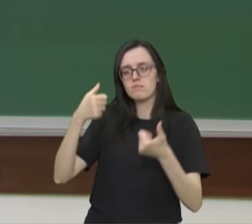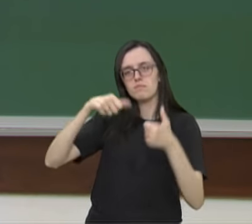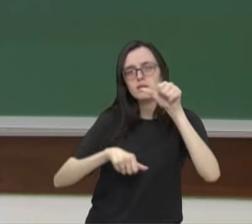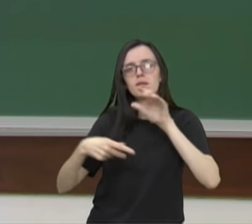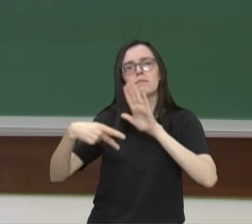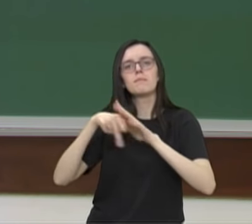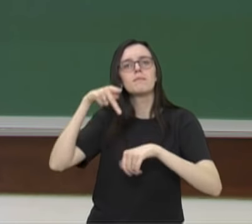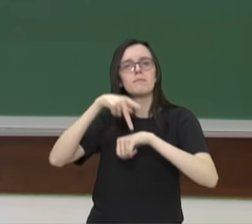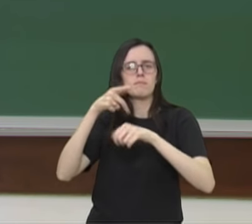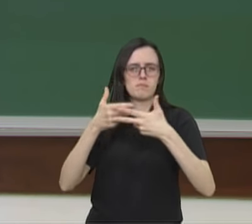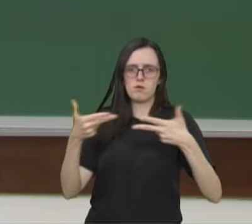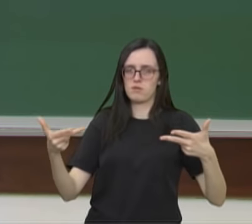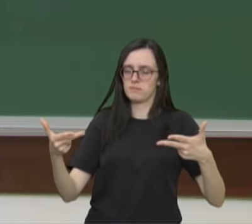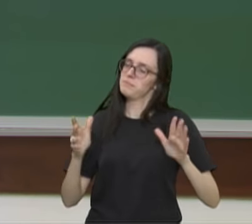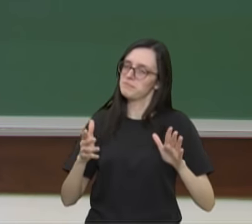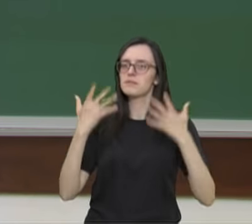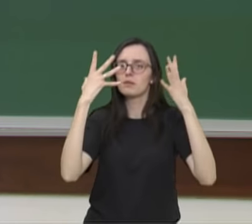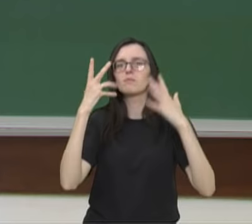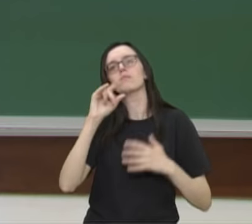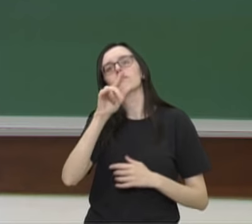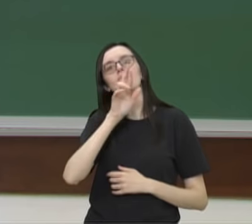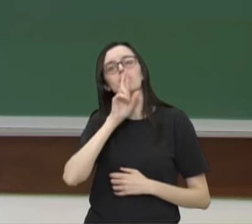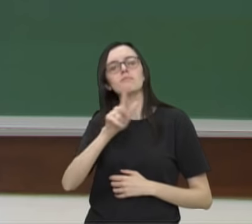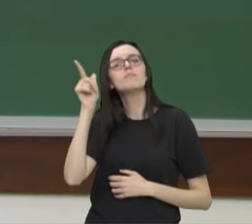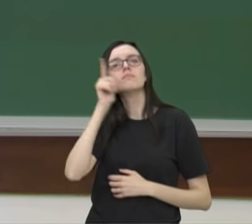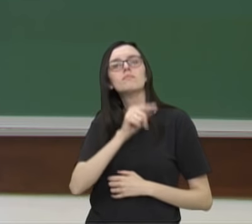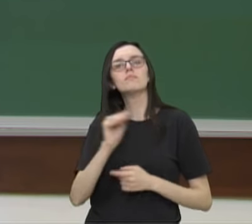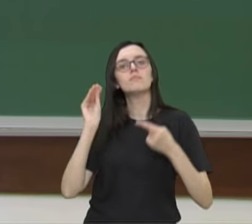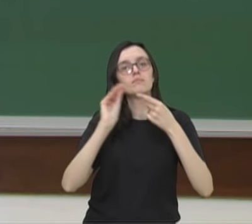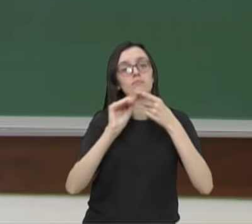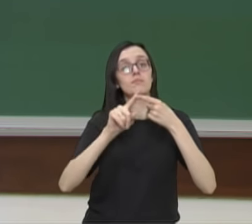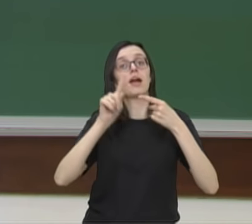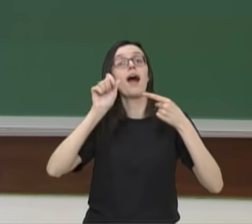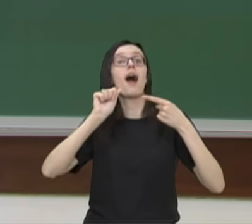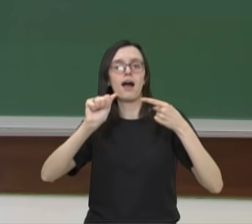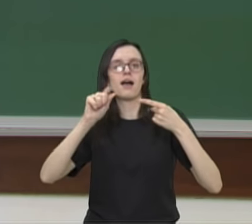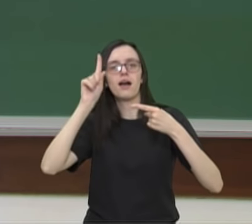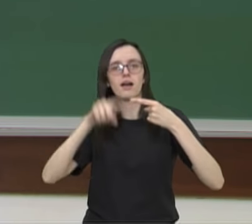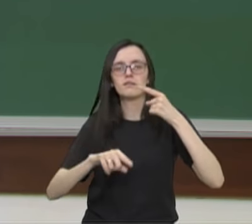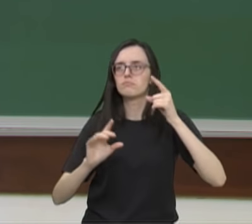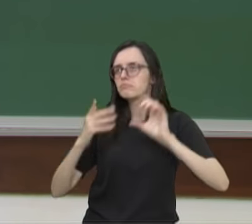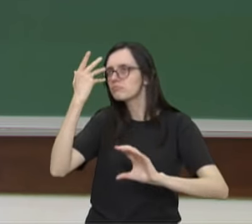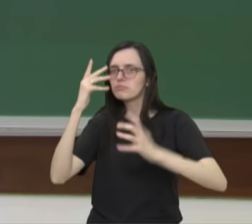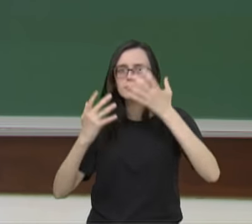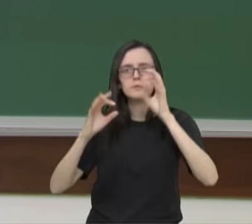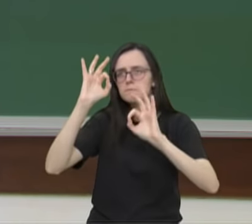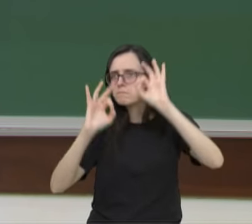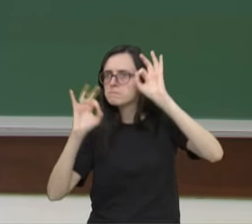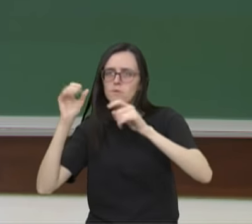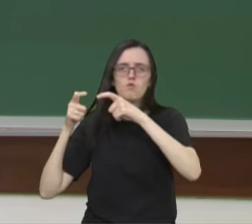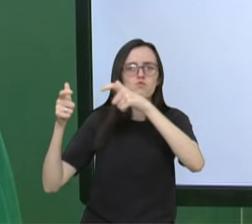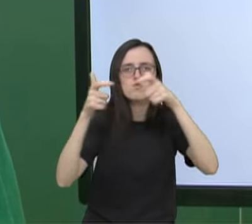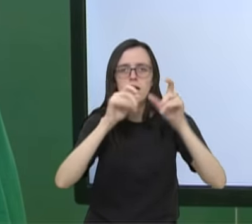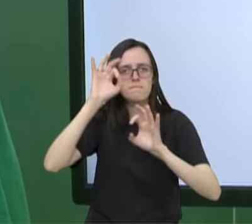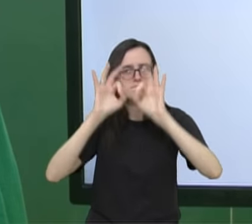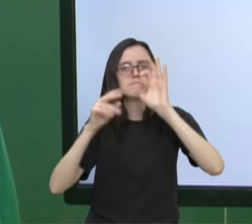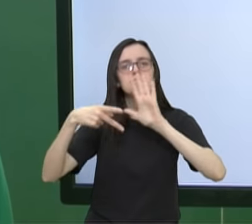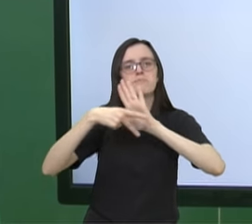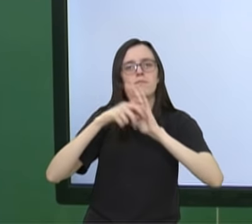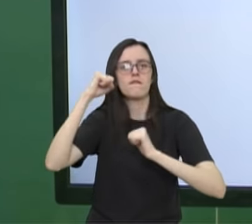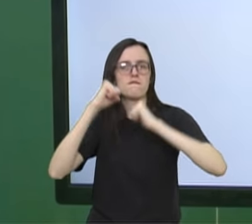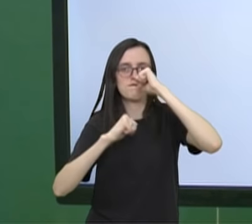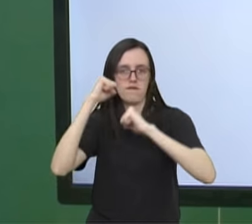das rochas e parabéns para quem acertou e para quem colocou alternativa ar a dinâmica econômica das indústrias então todo o processo